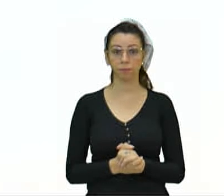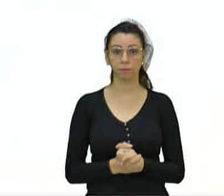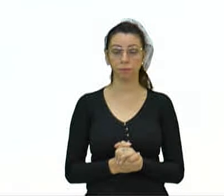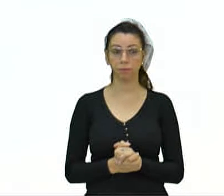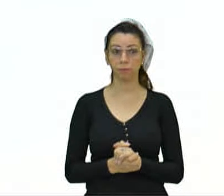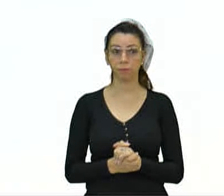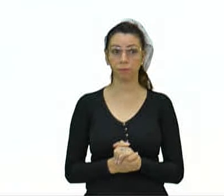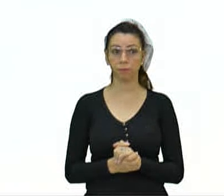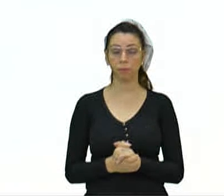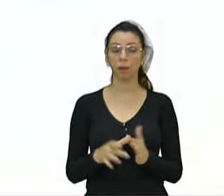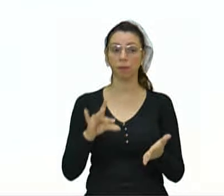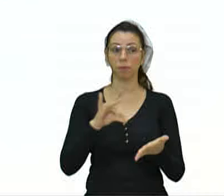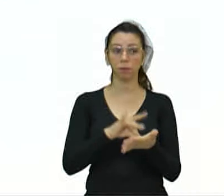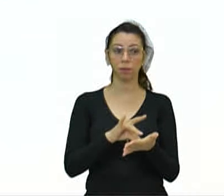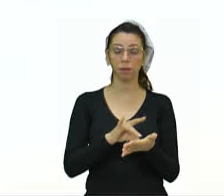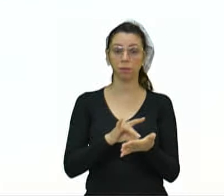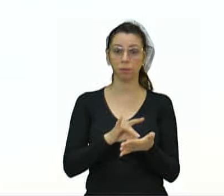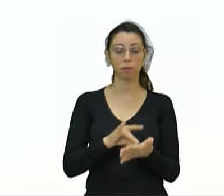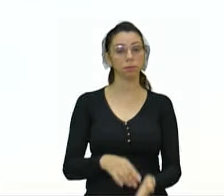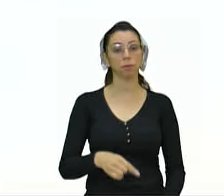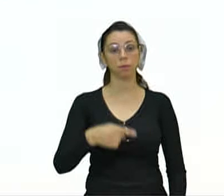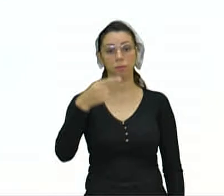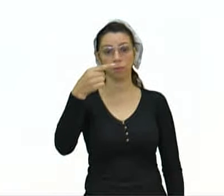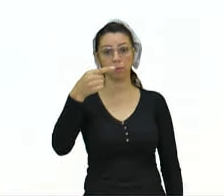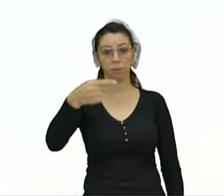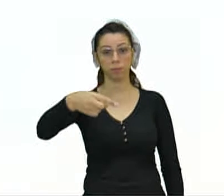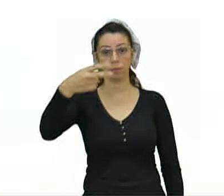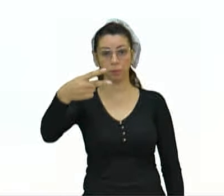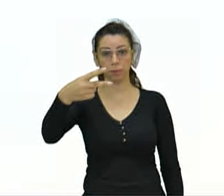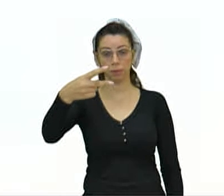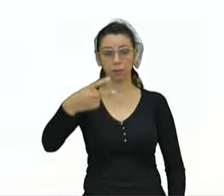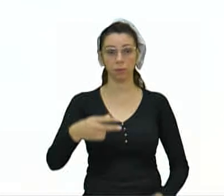as verdadeiras é 1 e 2.